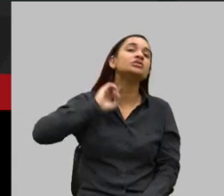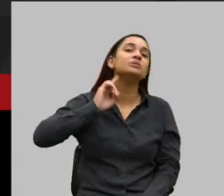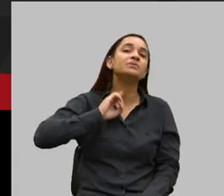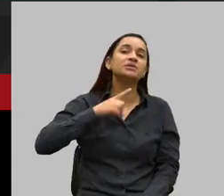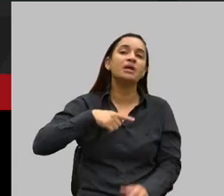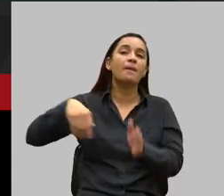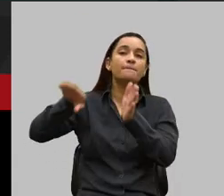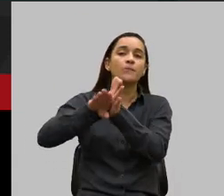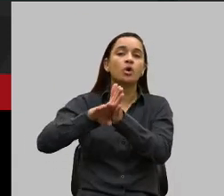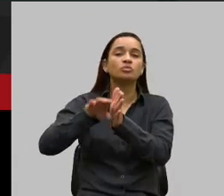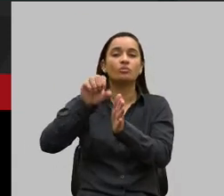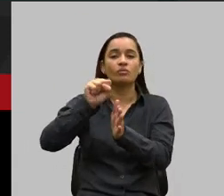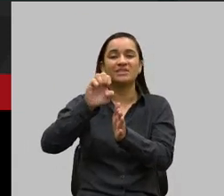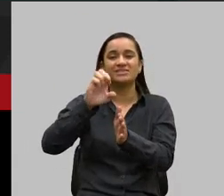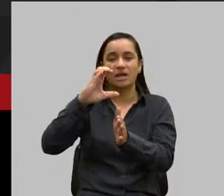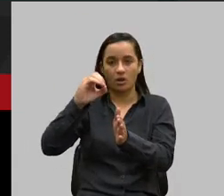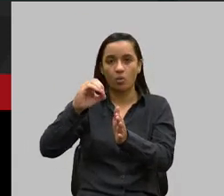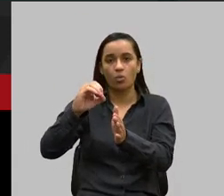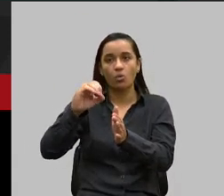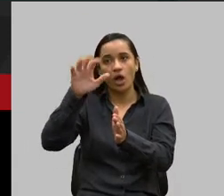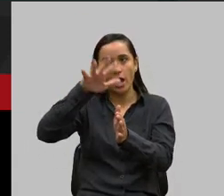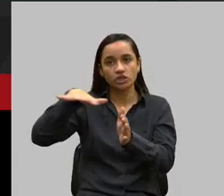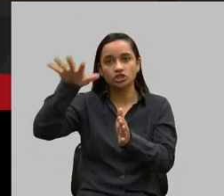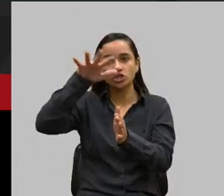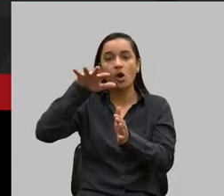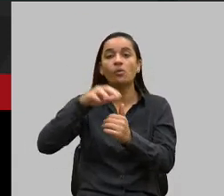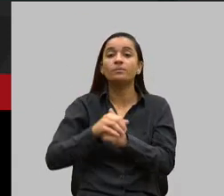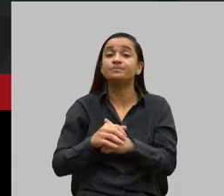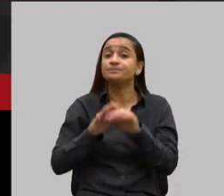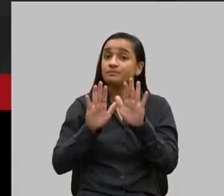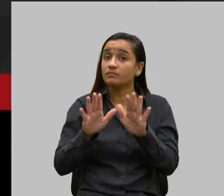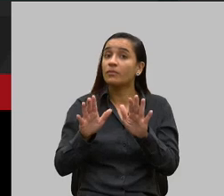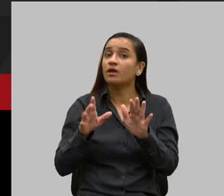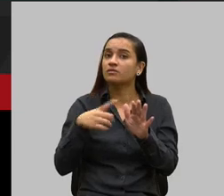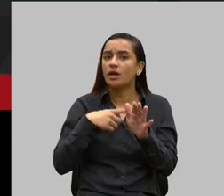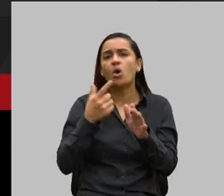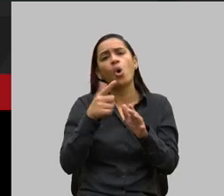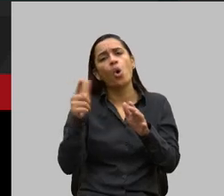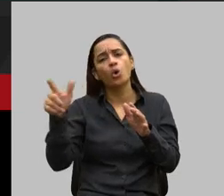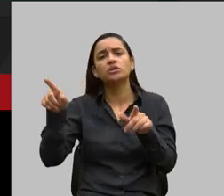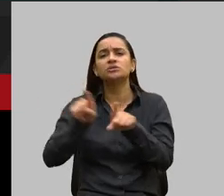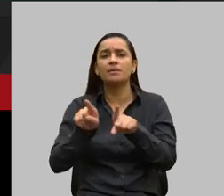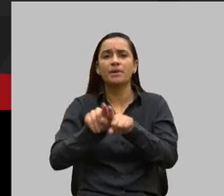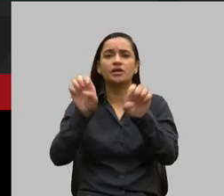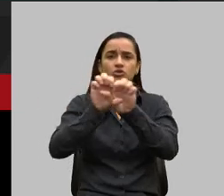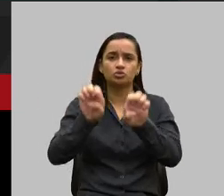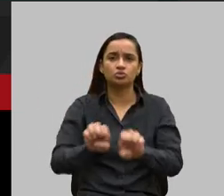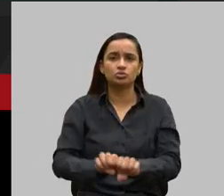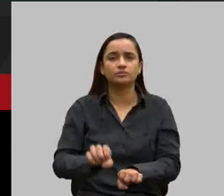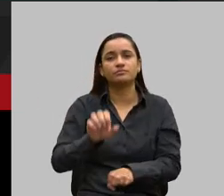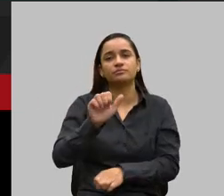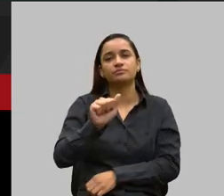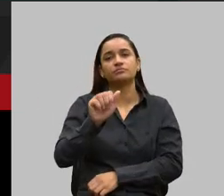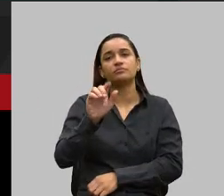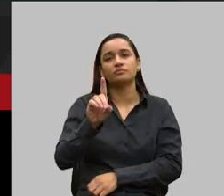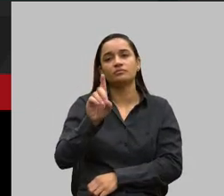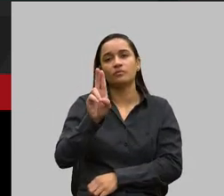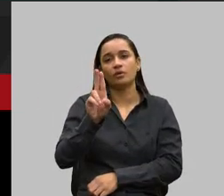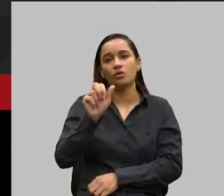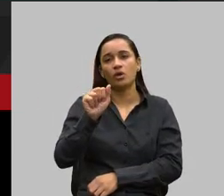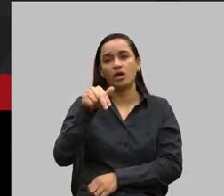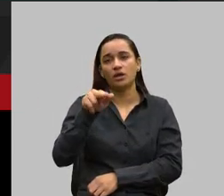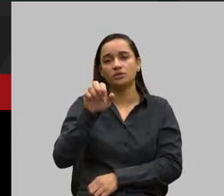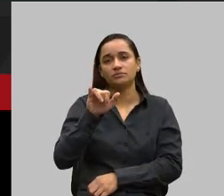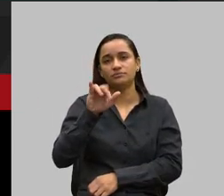Seco naquela região eh mas outras estruturas aduaneiras para facilitar o comércio exterior dos